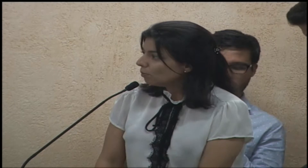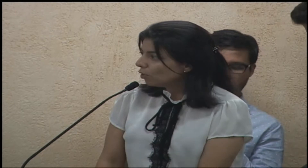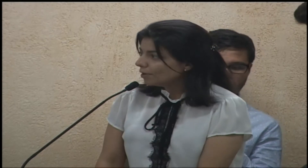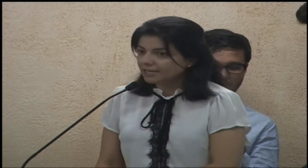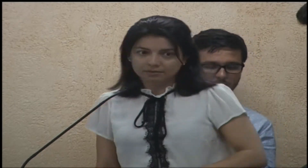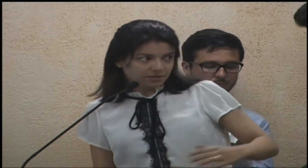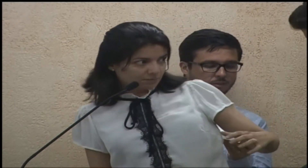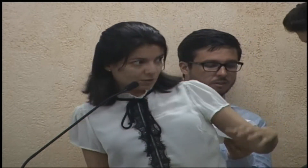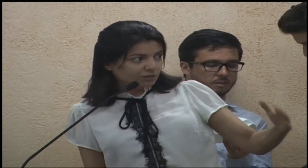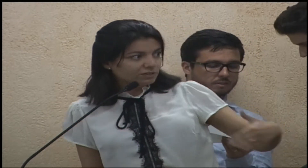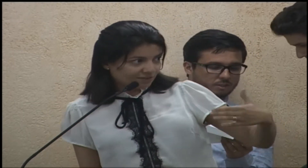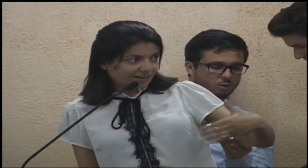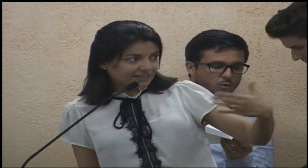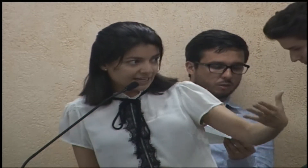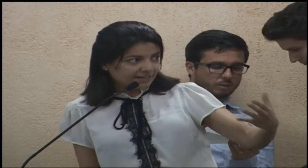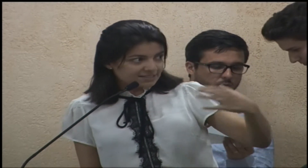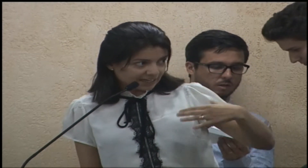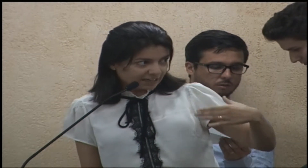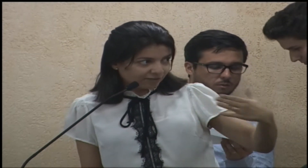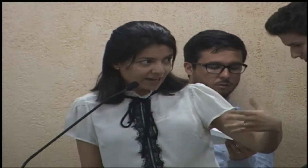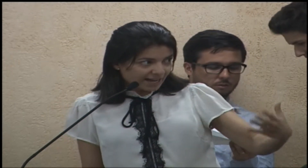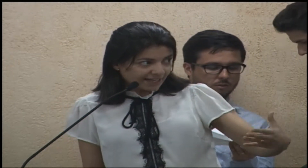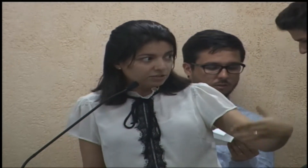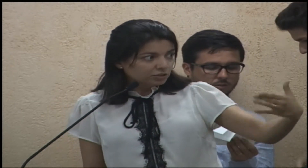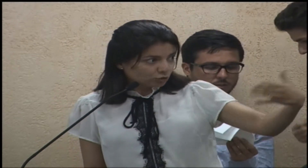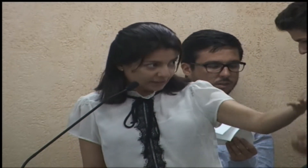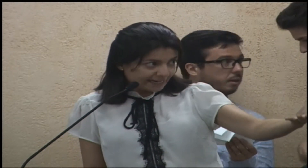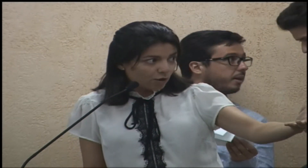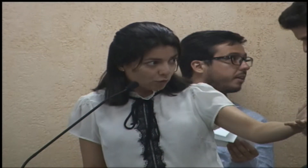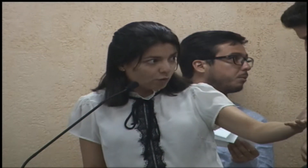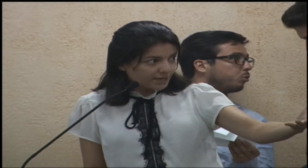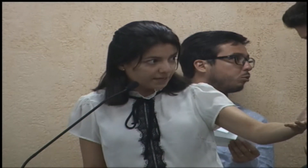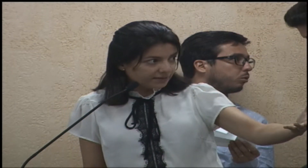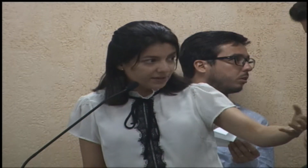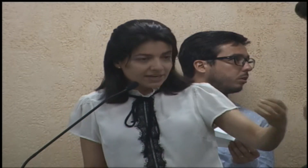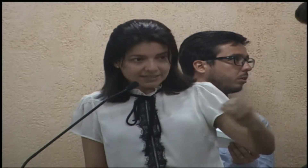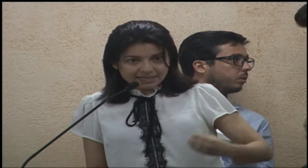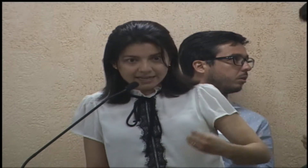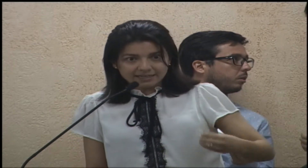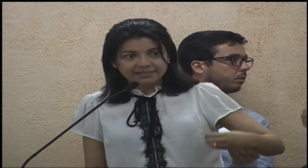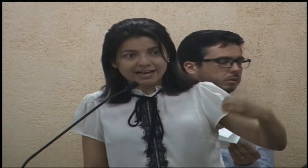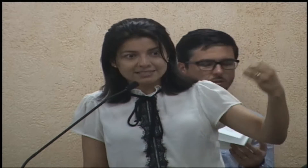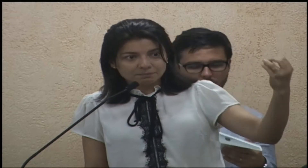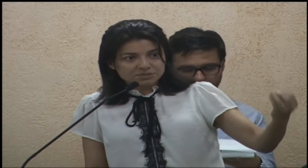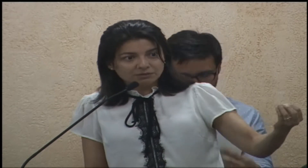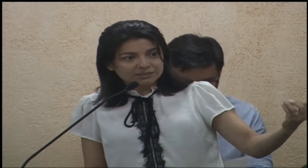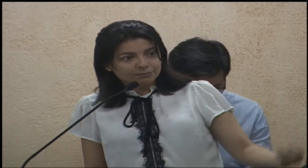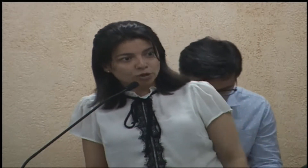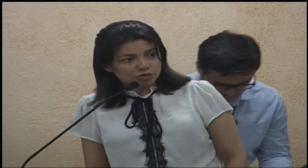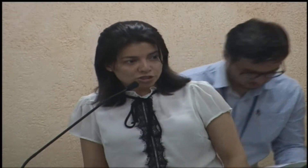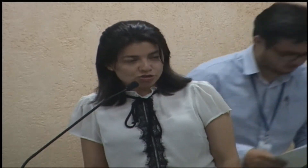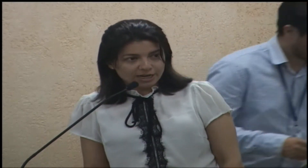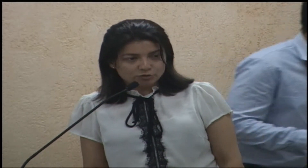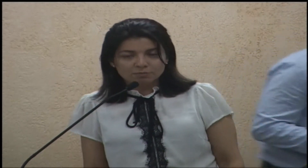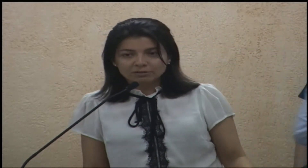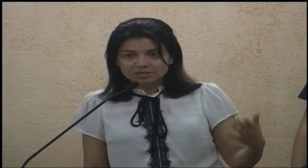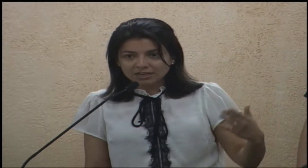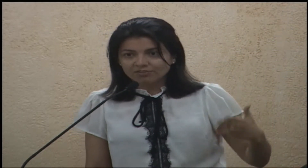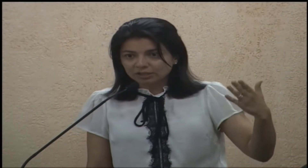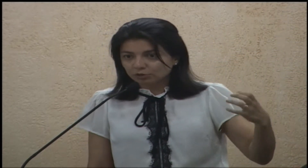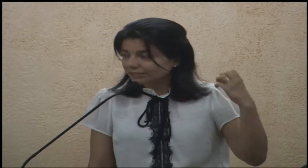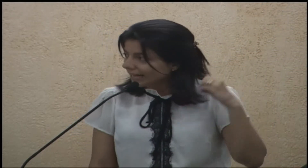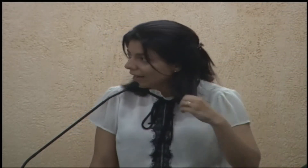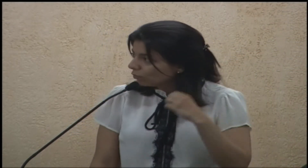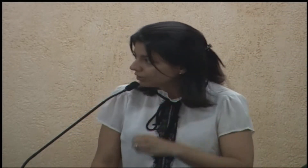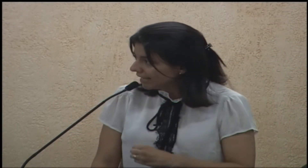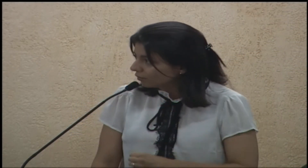aquilo como ruim. E quando você fala denegrir, você está querendo falar em tornar algo ruim. E denegrir, na acepção da terminologia de direitos humanos,